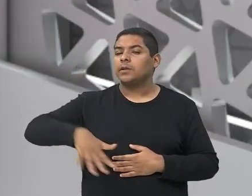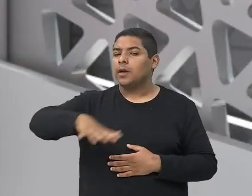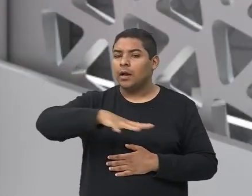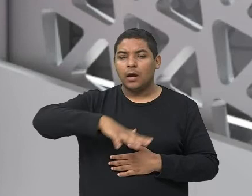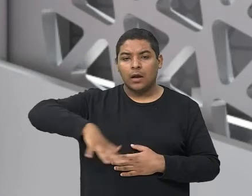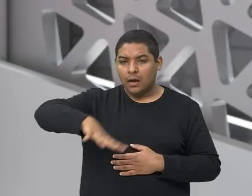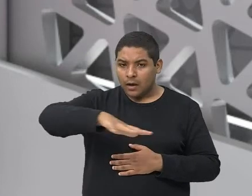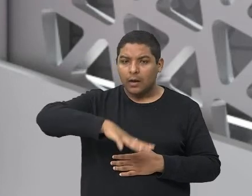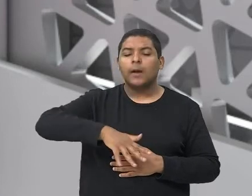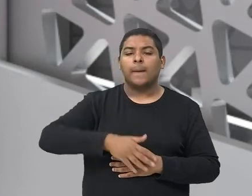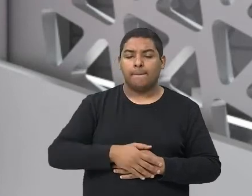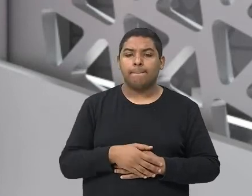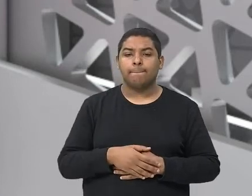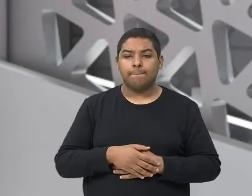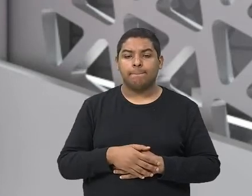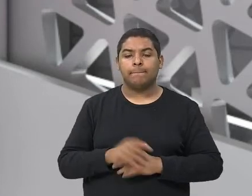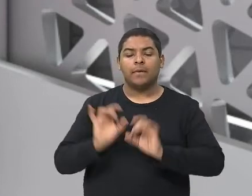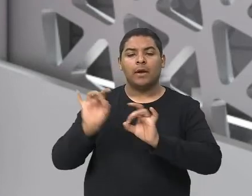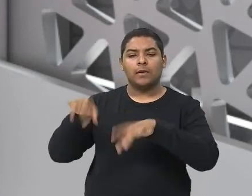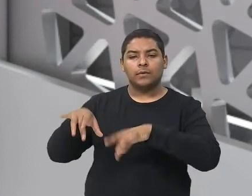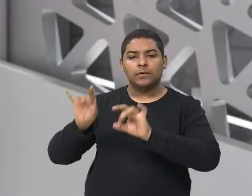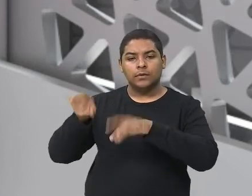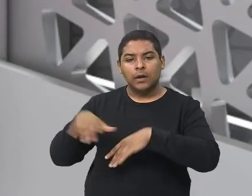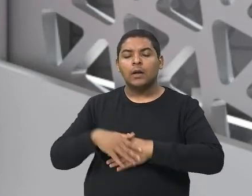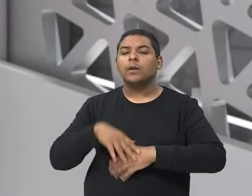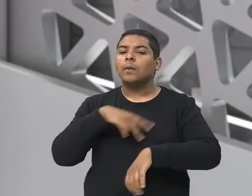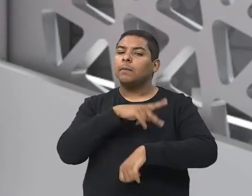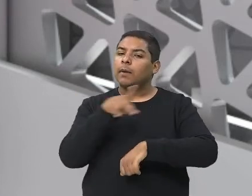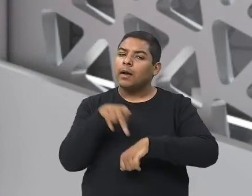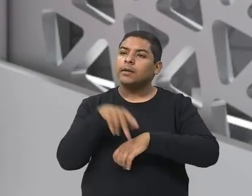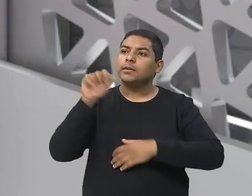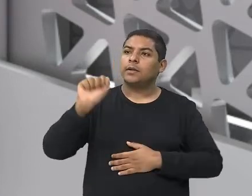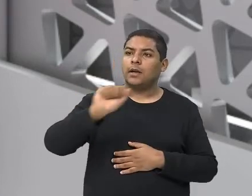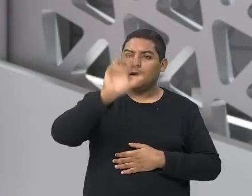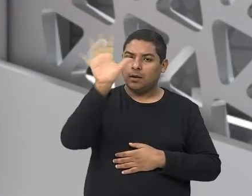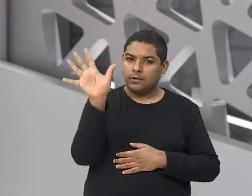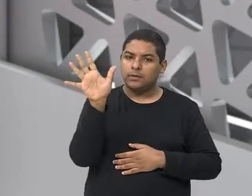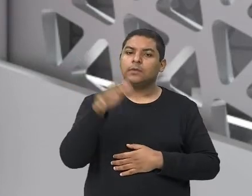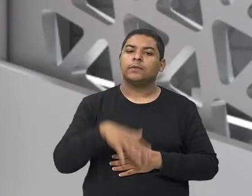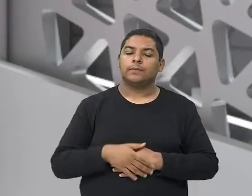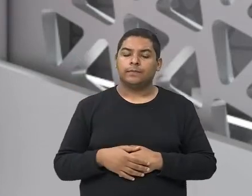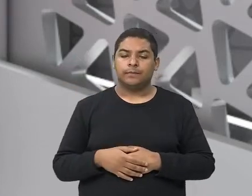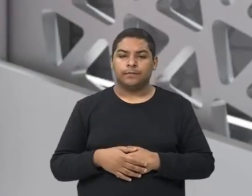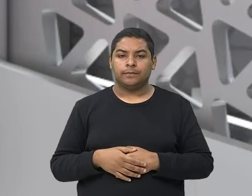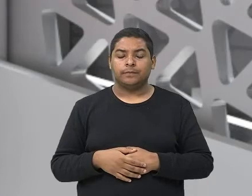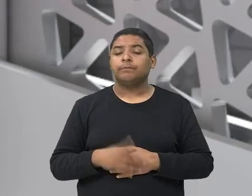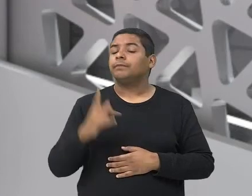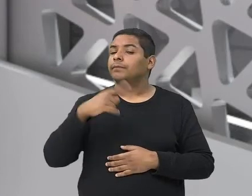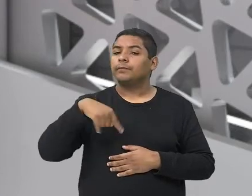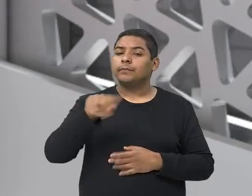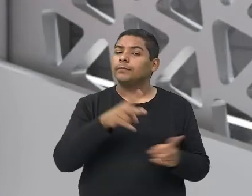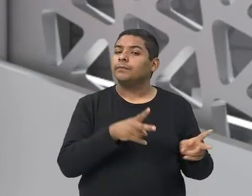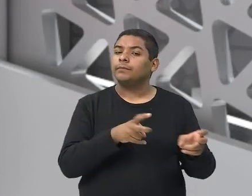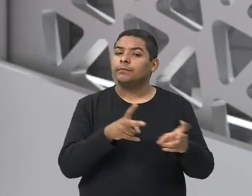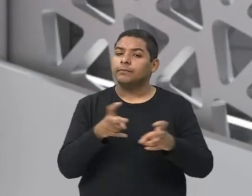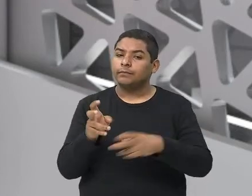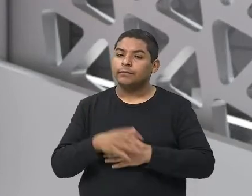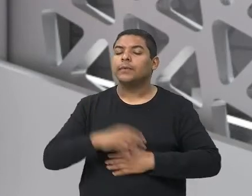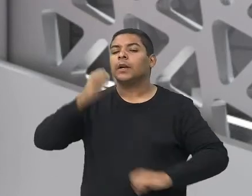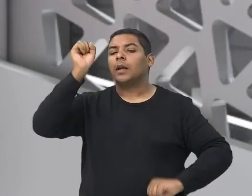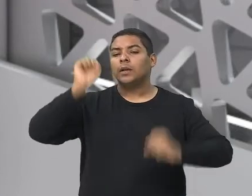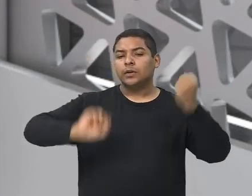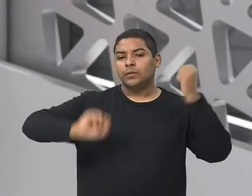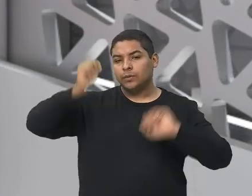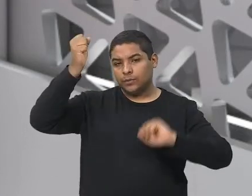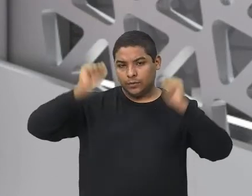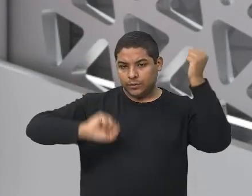China e também muito ali para os países asiáticos, tá? Além disso, a gente também vai verificar em relação às indústrias